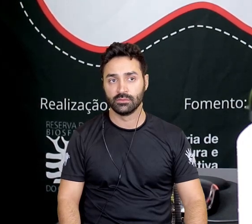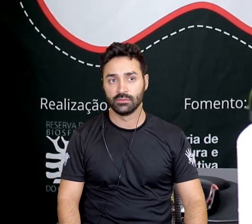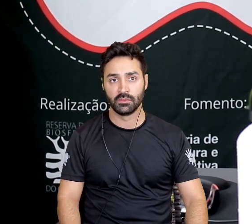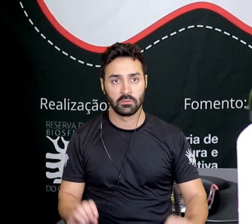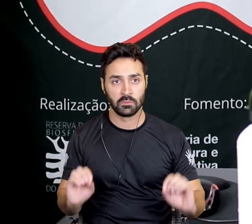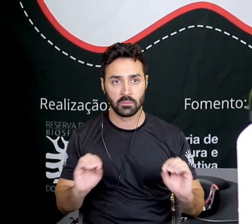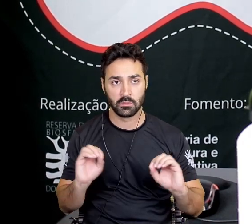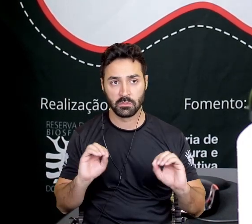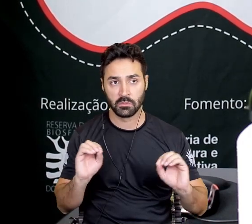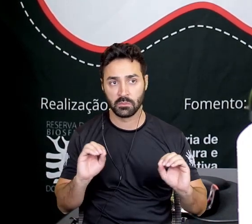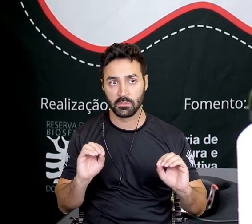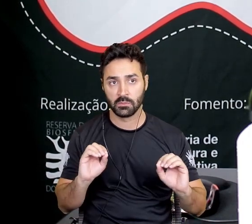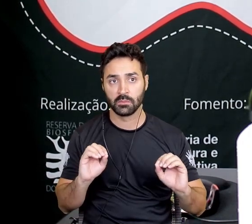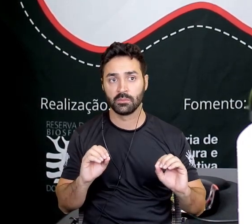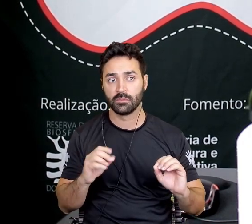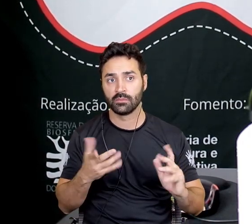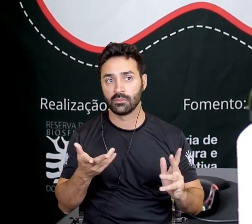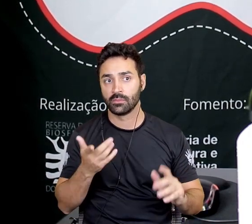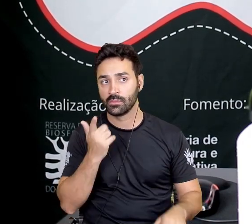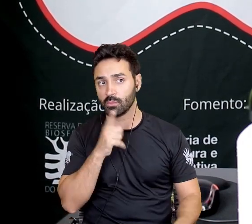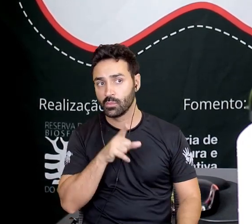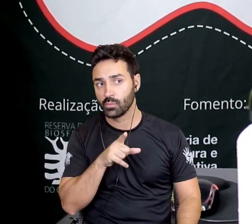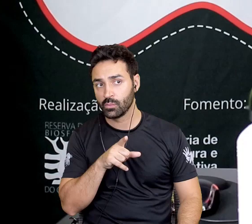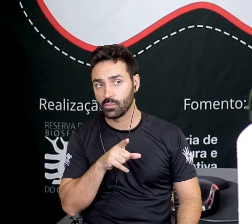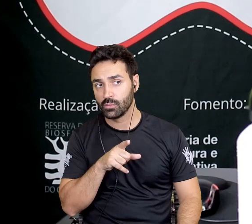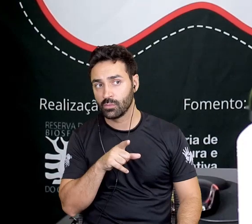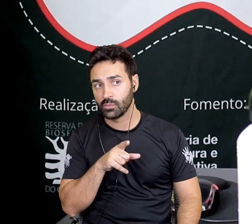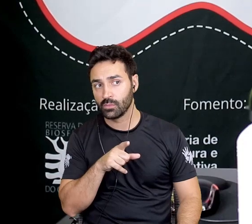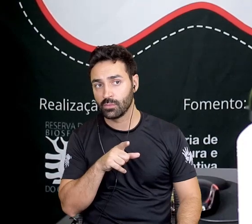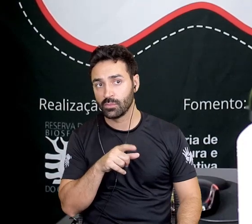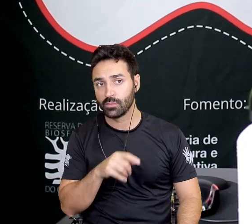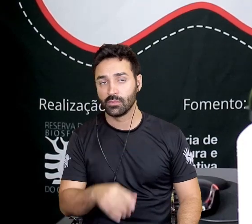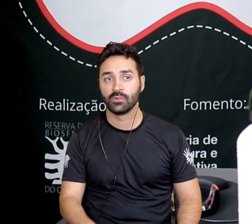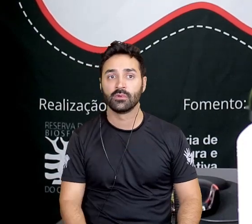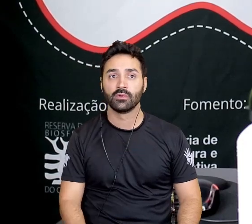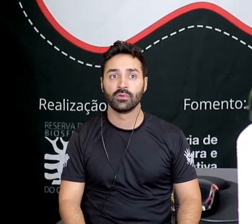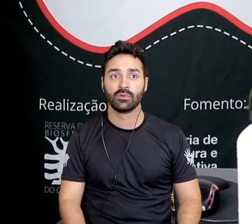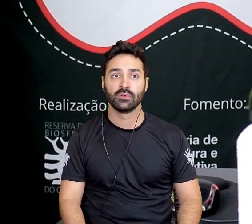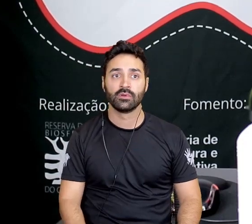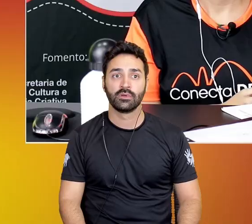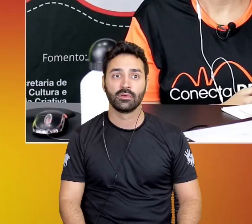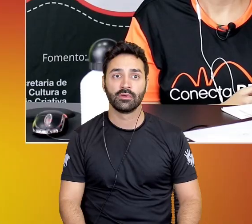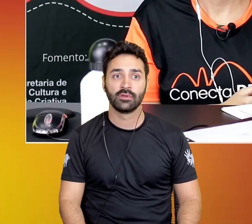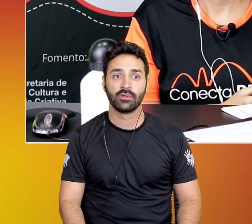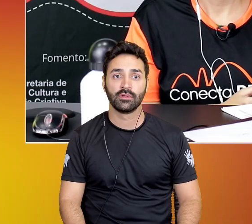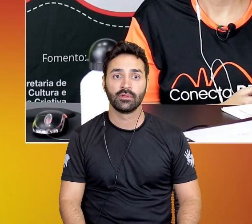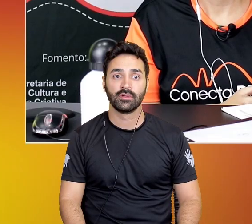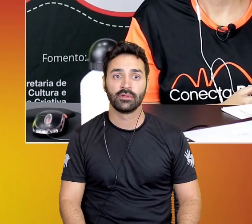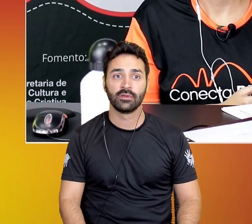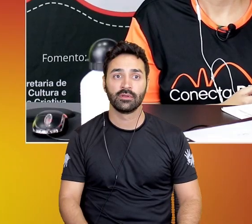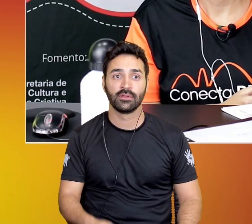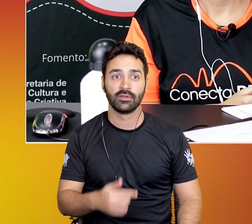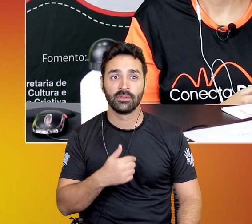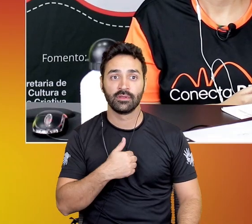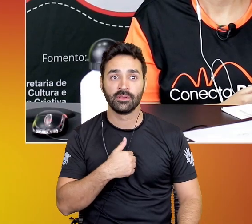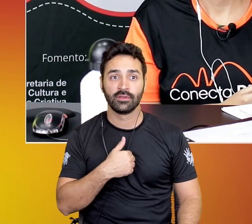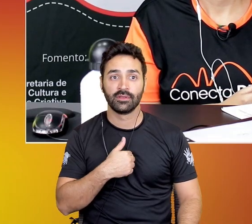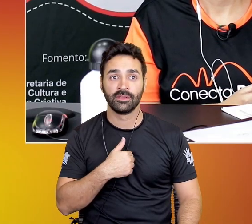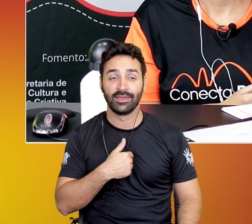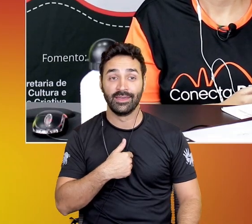Não? Aí. Oi. Eu estava tão ansiosa por falar contigo em Libras e